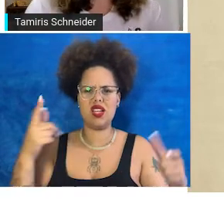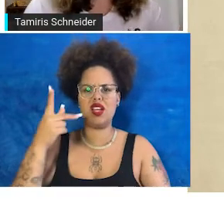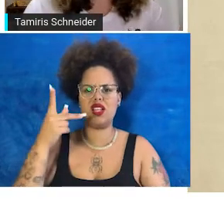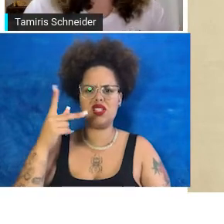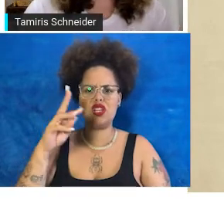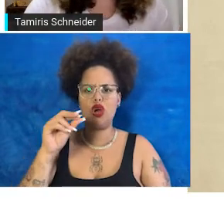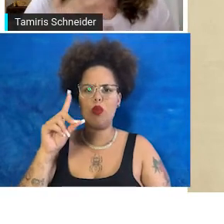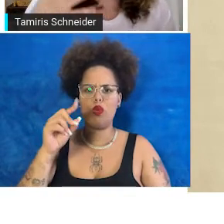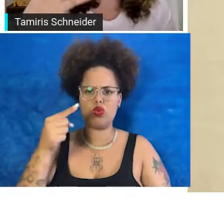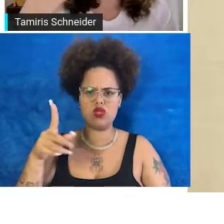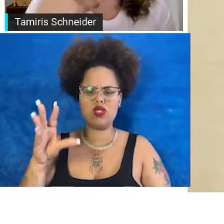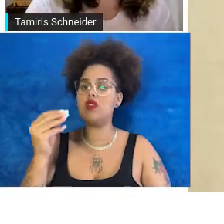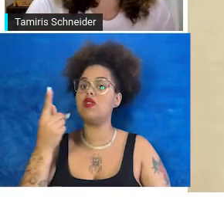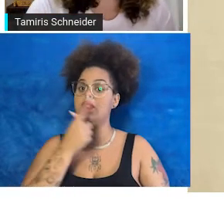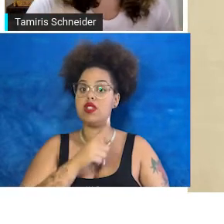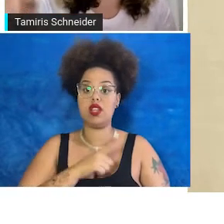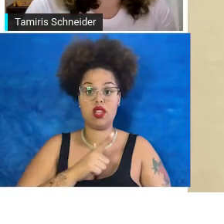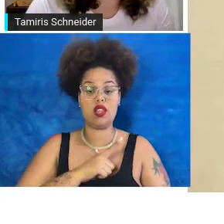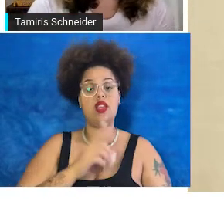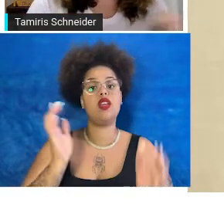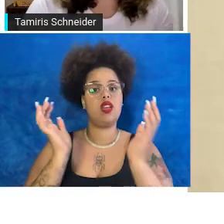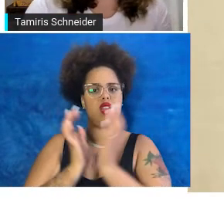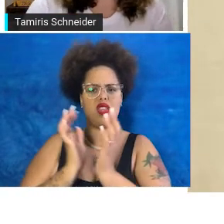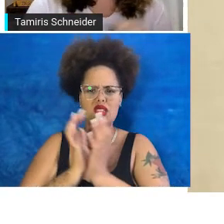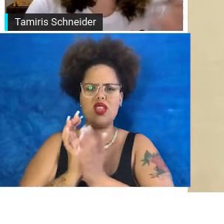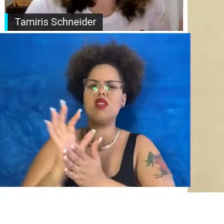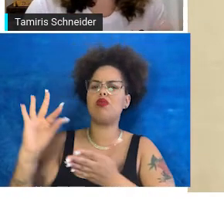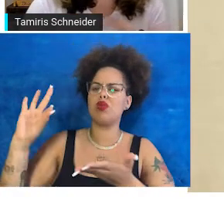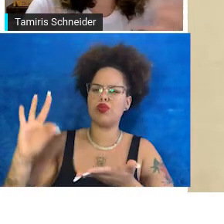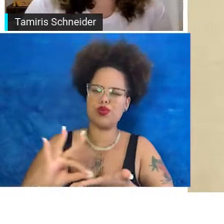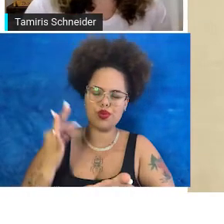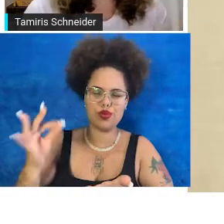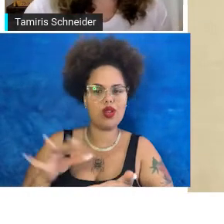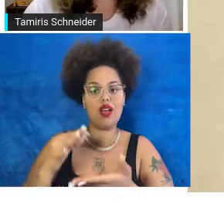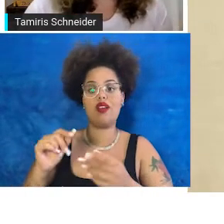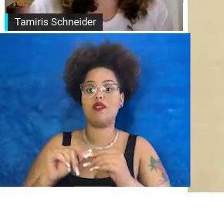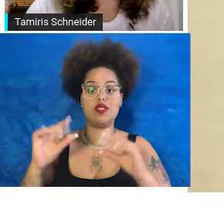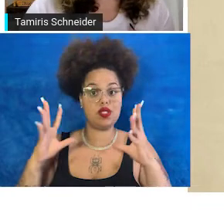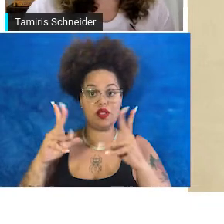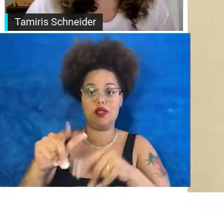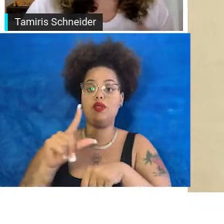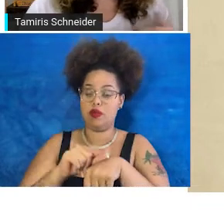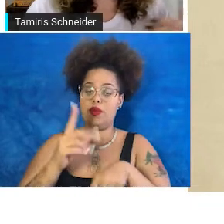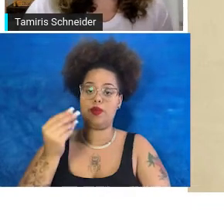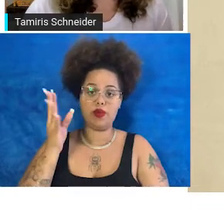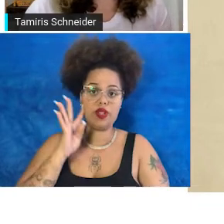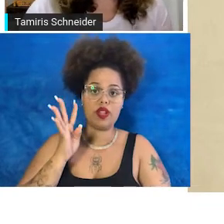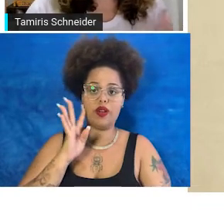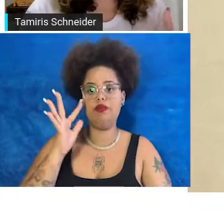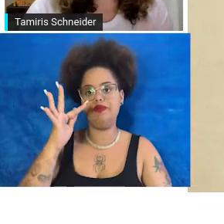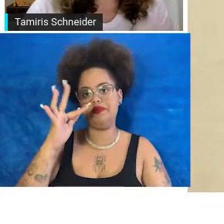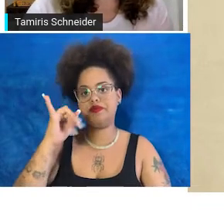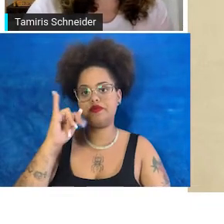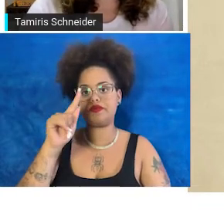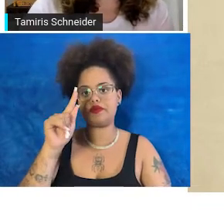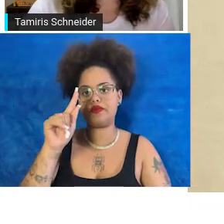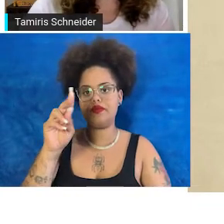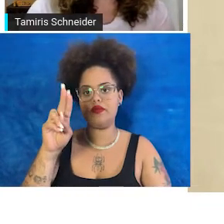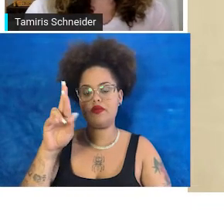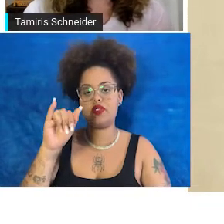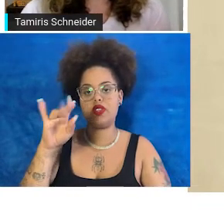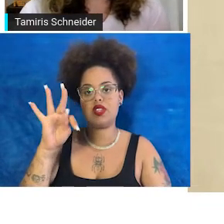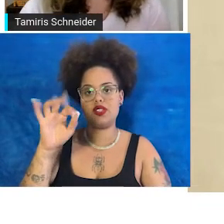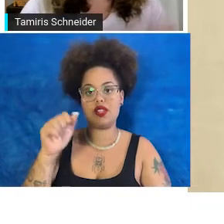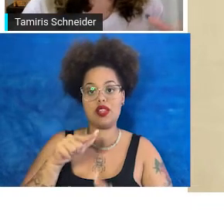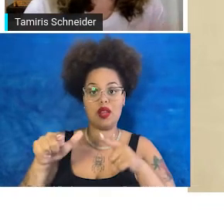uma equipe para produzir, para costurar, e é um momento muito legal. Figurinista trabalha junto com o diretor de arte e